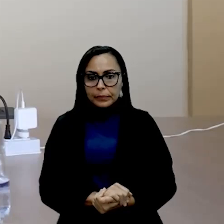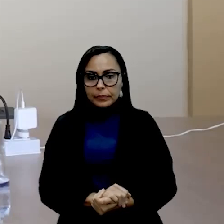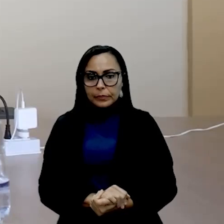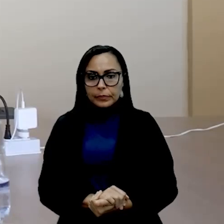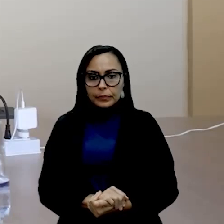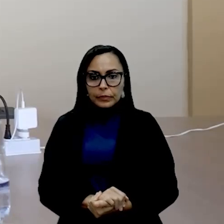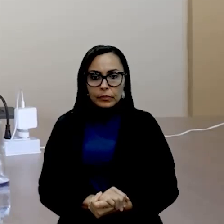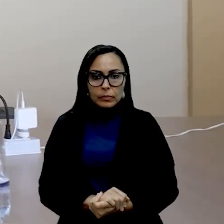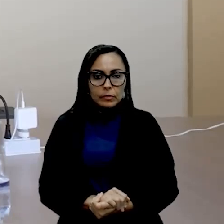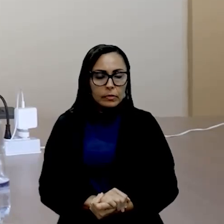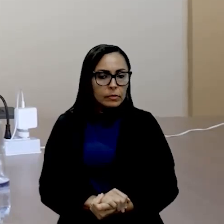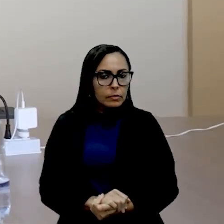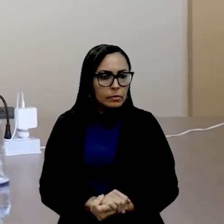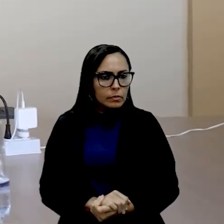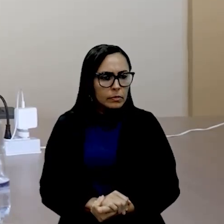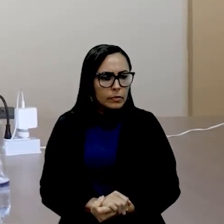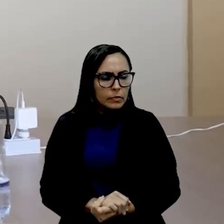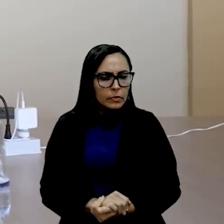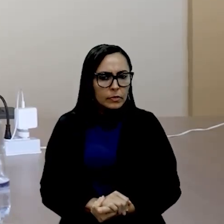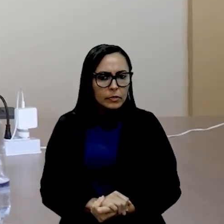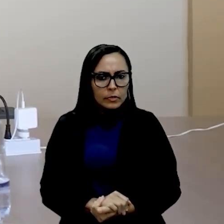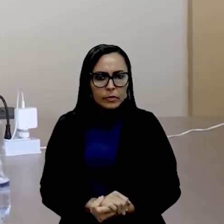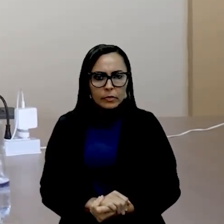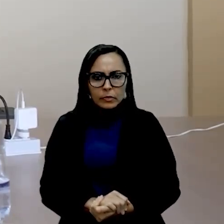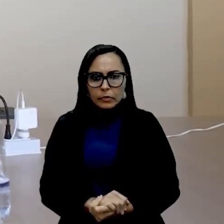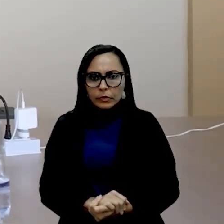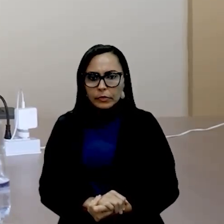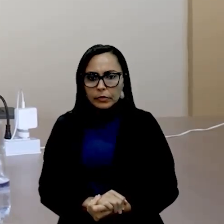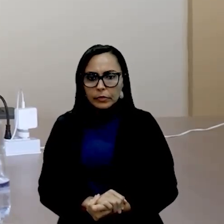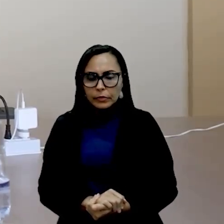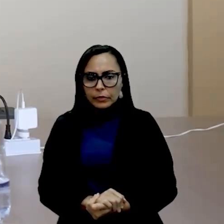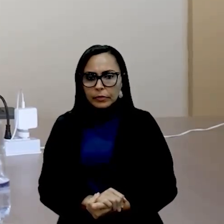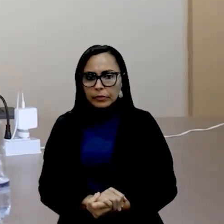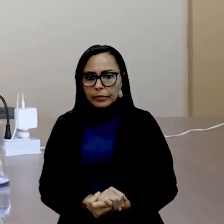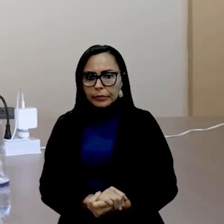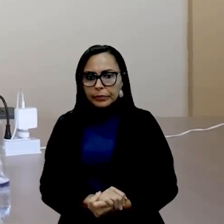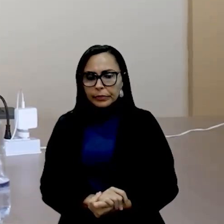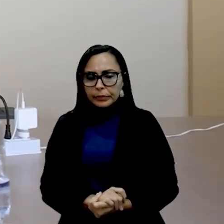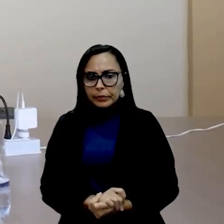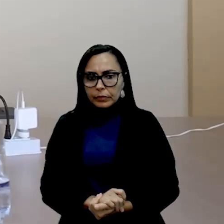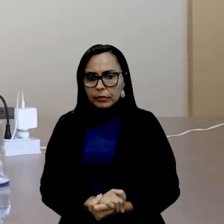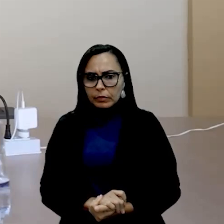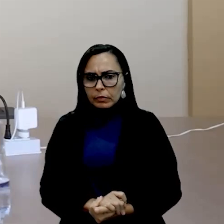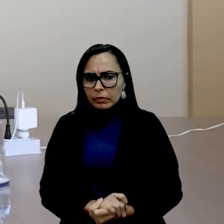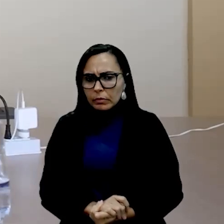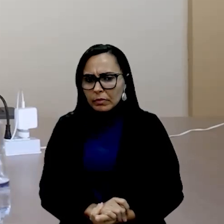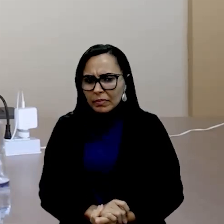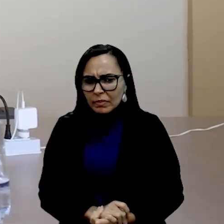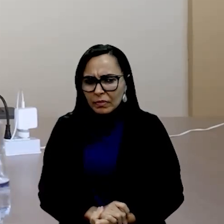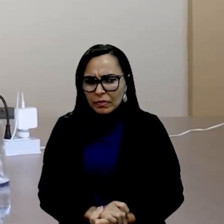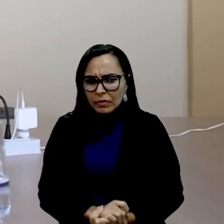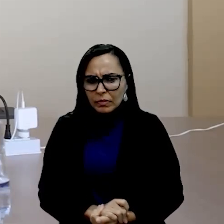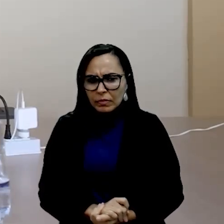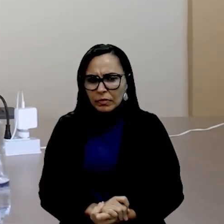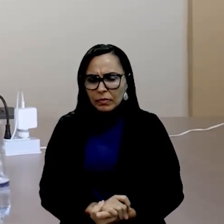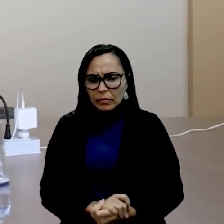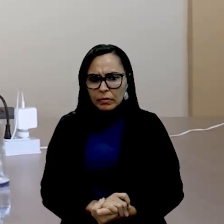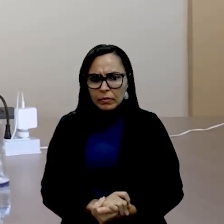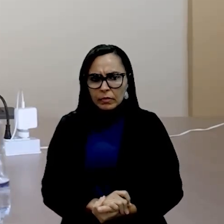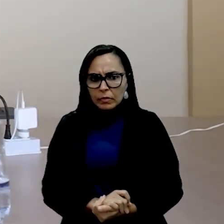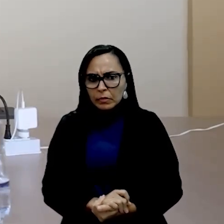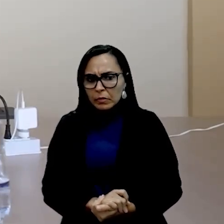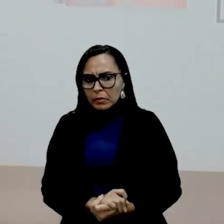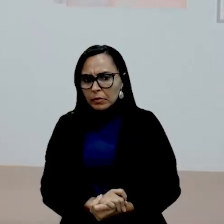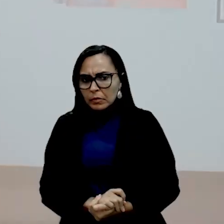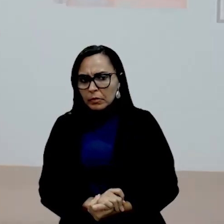Então, a função dela é criar um muco ou algum tipo de líquido que, entrando em contato com o ato sexual com a vagina,